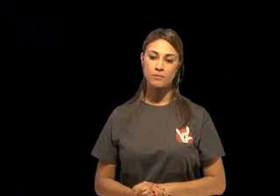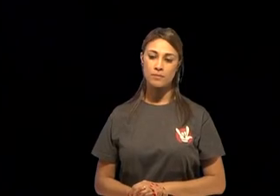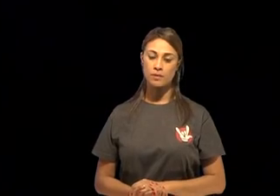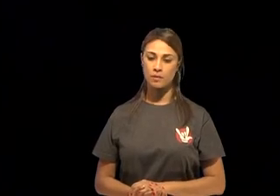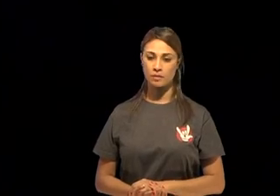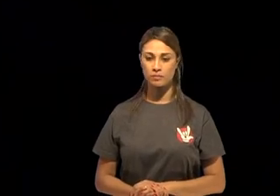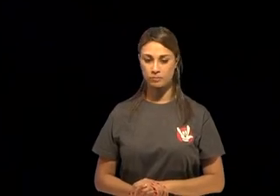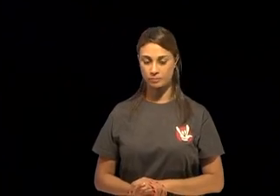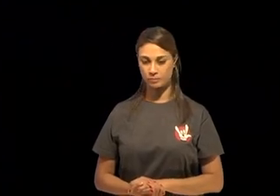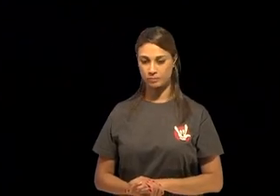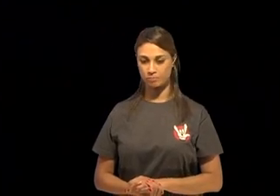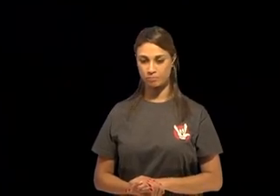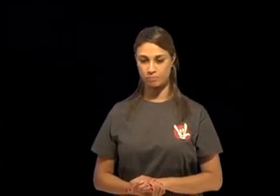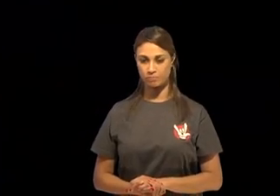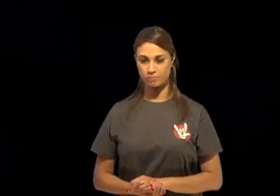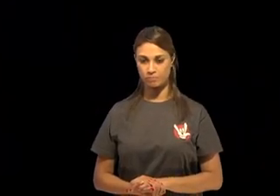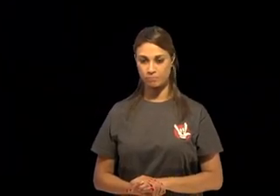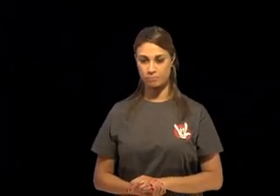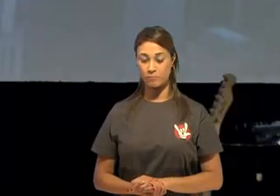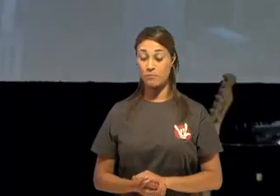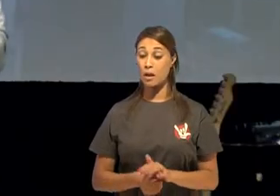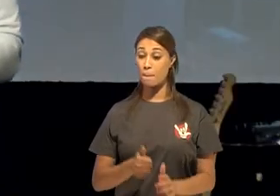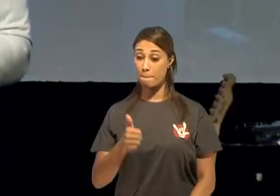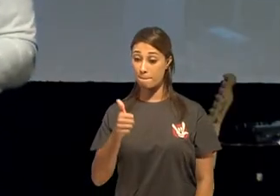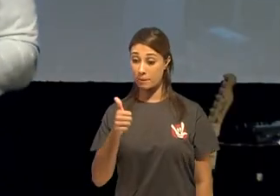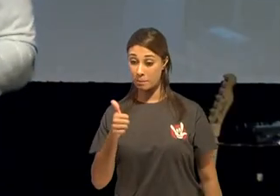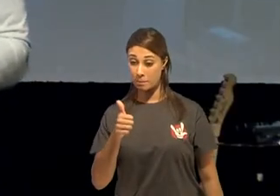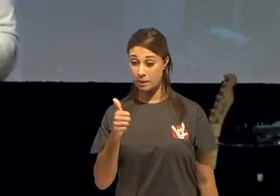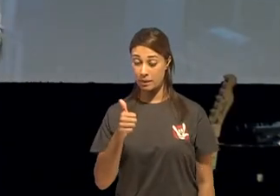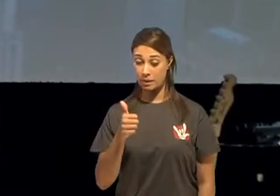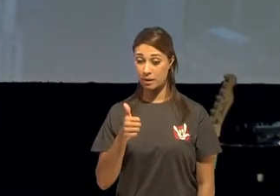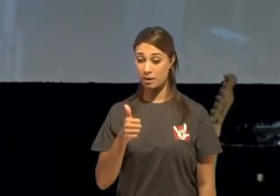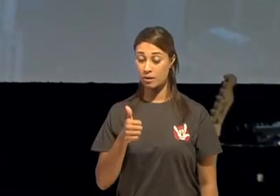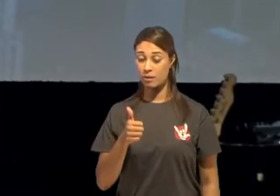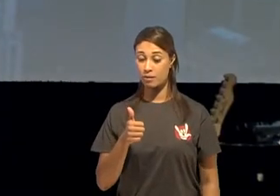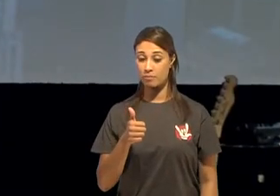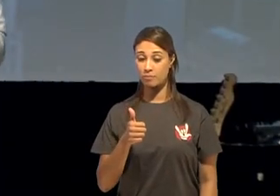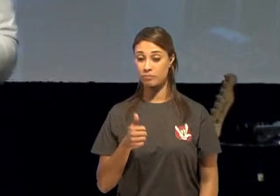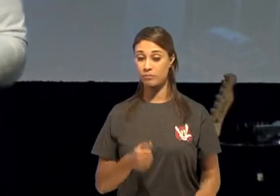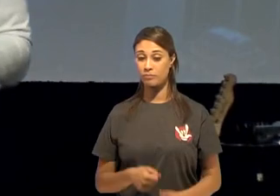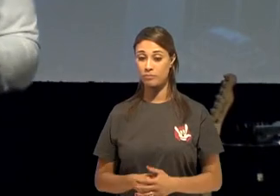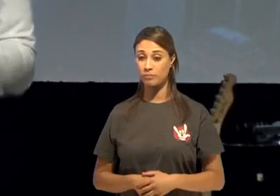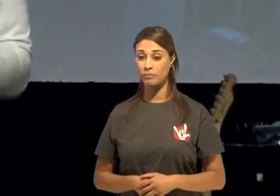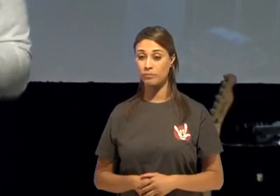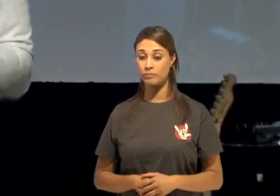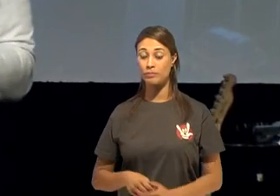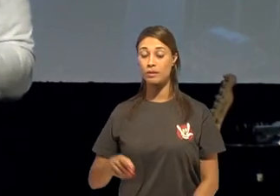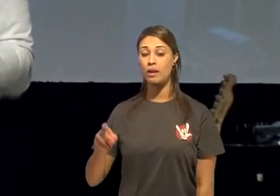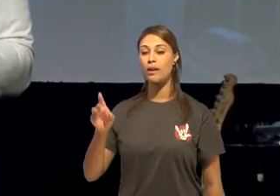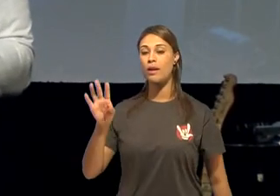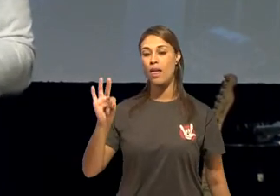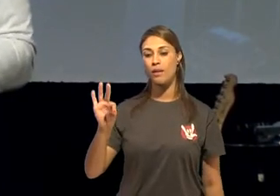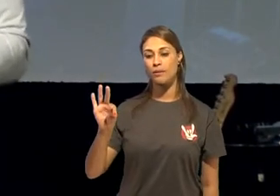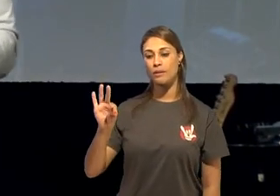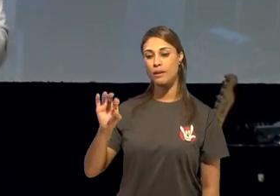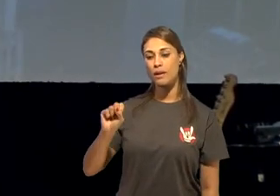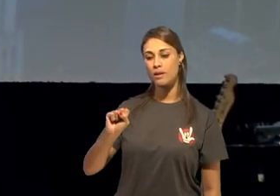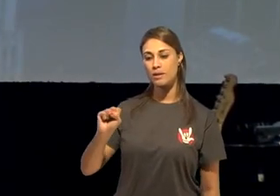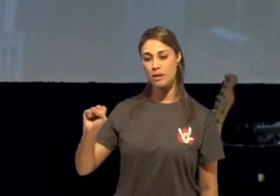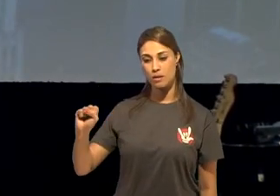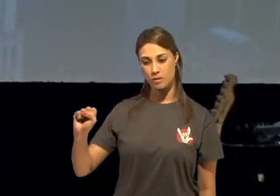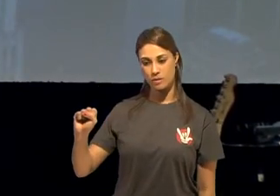Primeira Tessalonicenses, capítulo 2, versículo 17. Parece que Paulo está até vivendo no nosso tempo